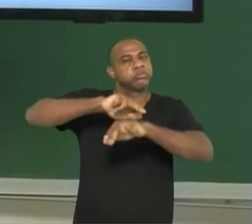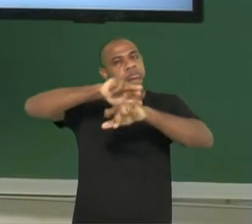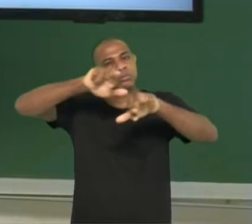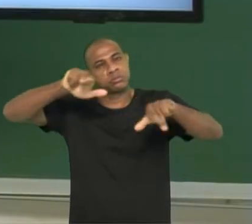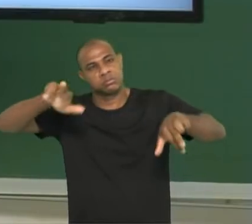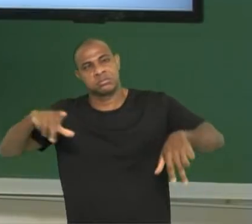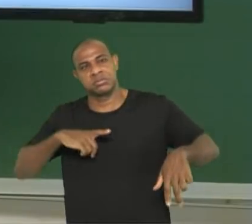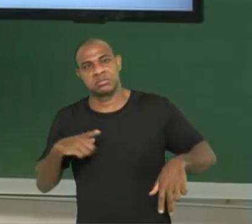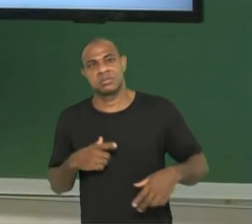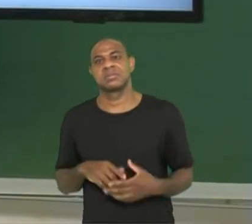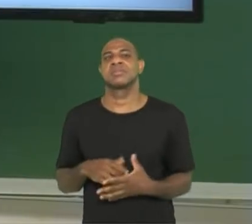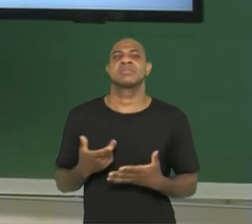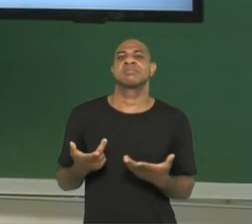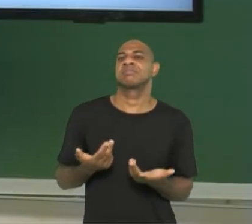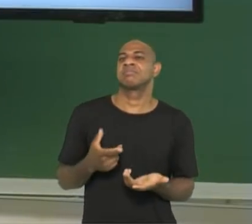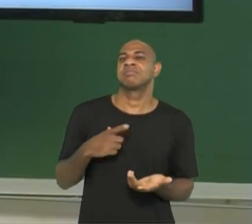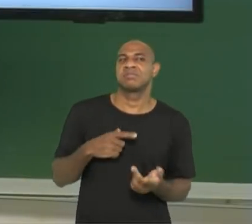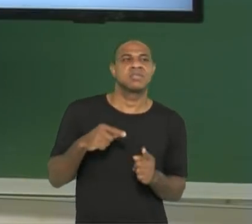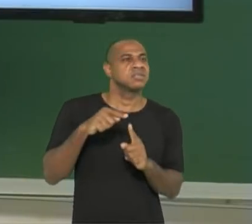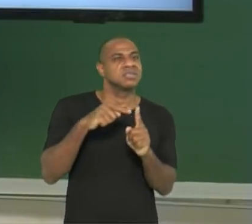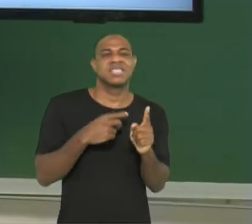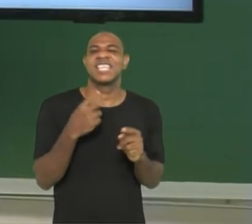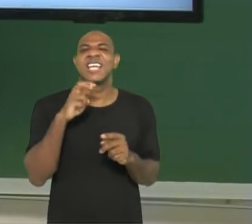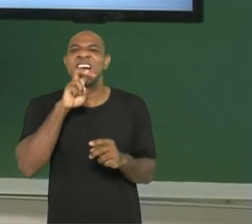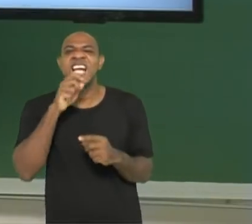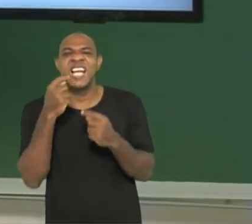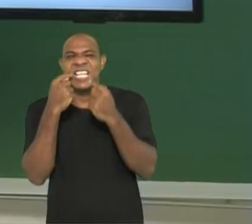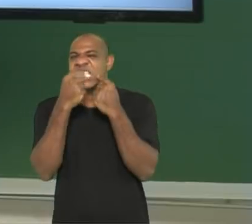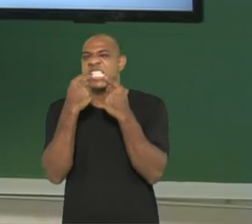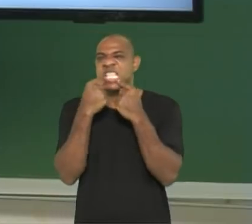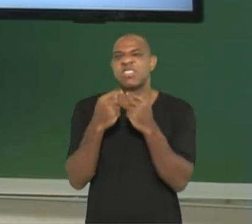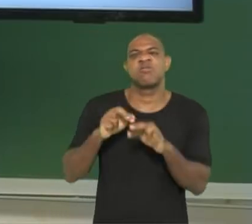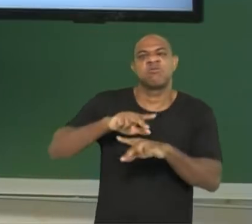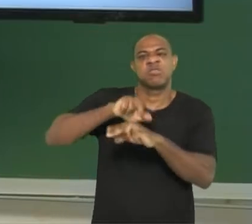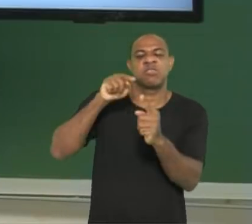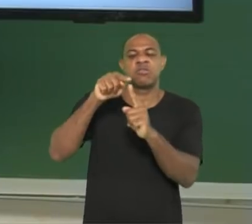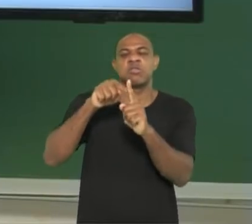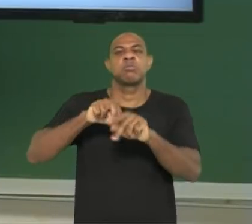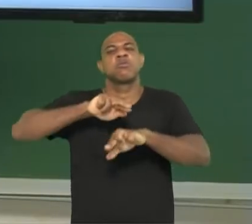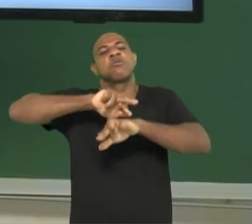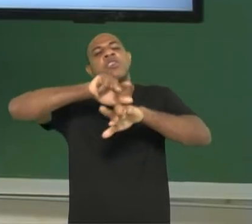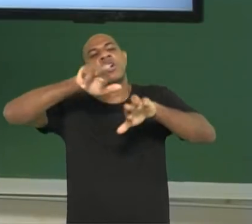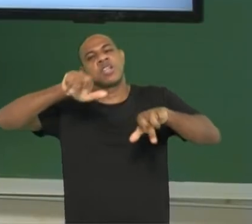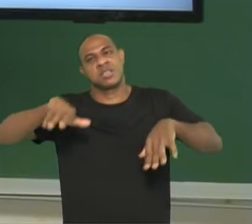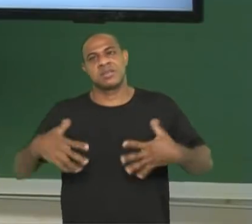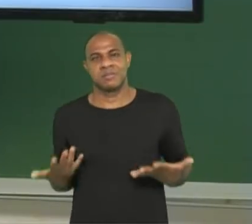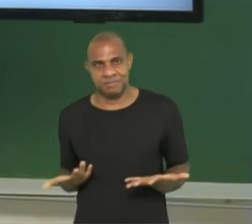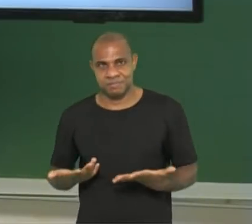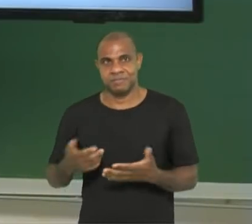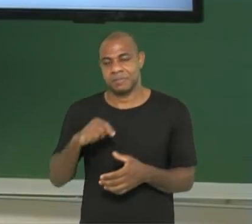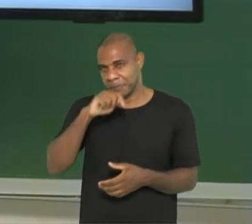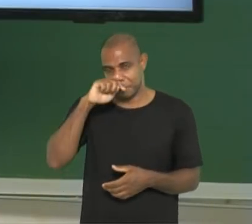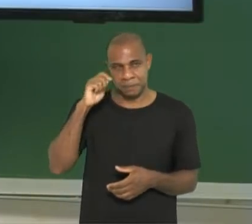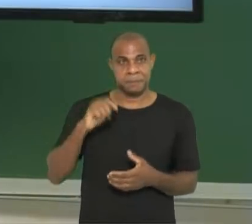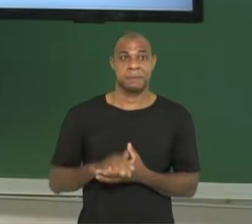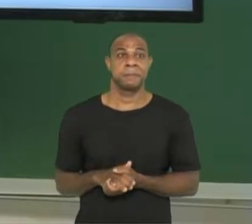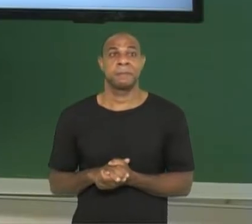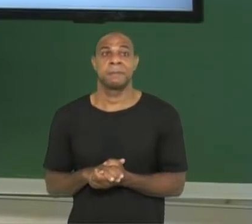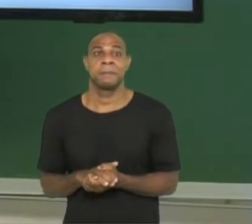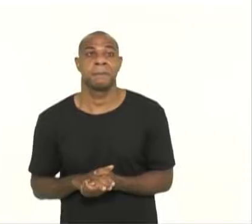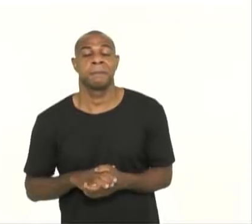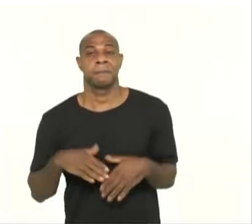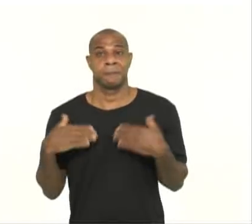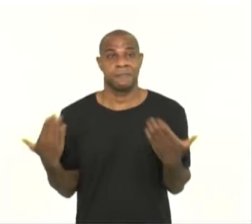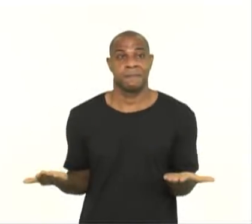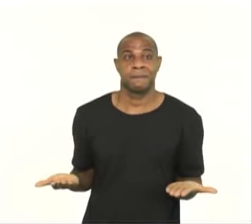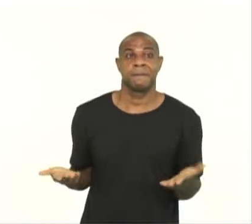ele for herbívoro, ele vai ter dentes que facilite a vida dele para ele poder morder as frutas e ingerir tudo isso.